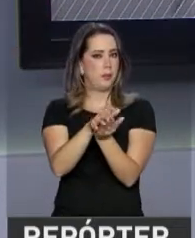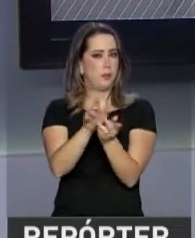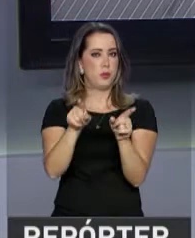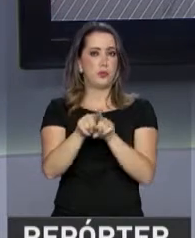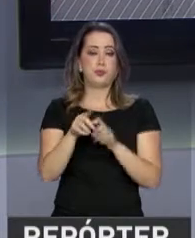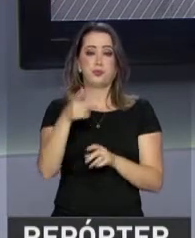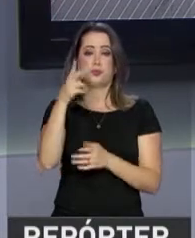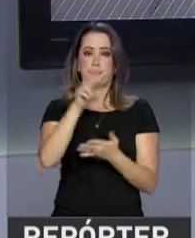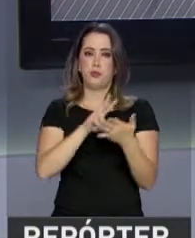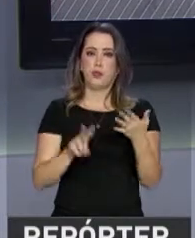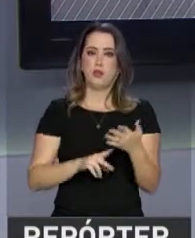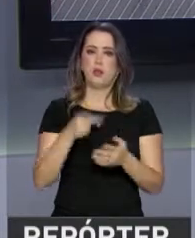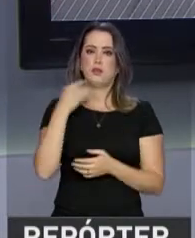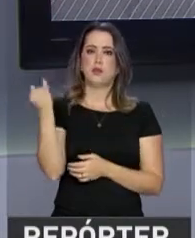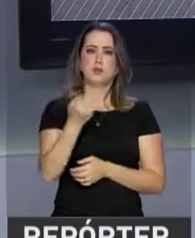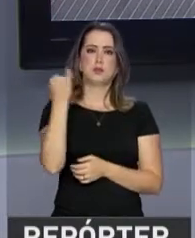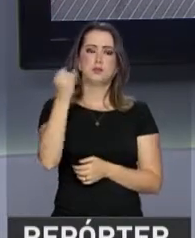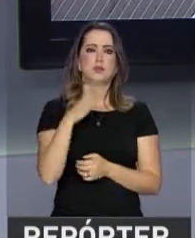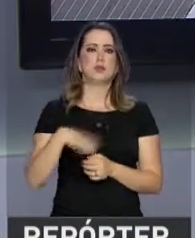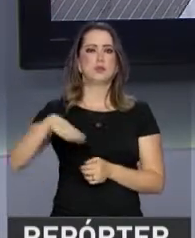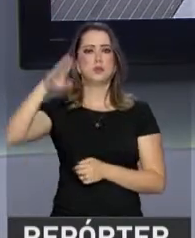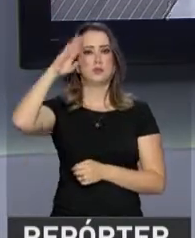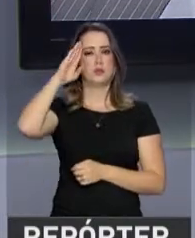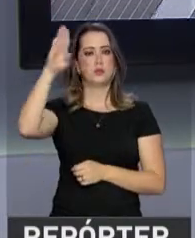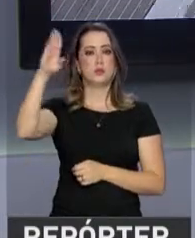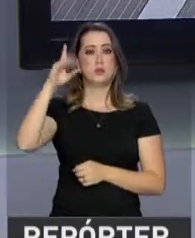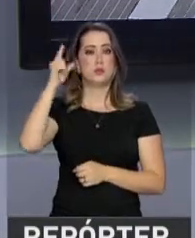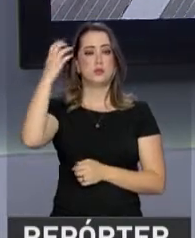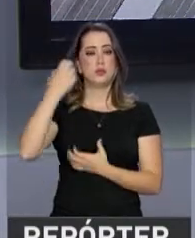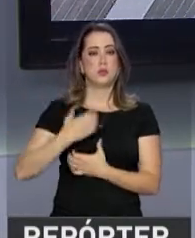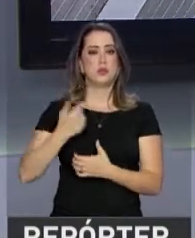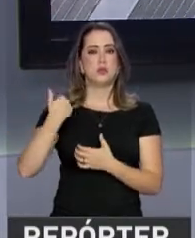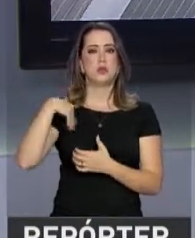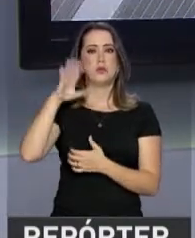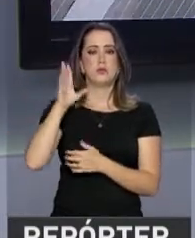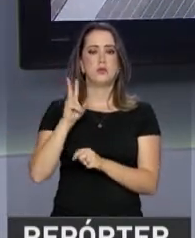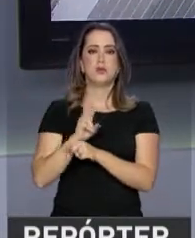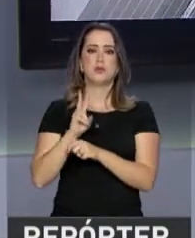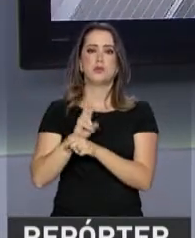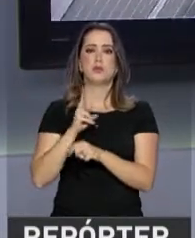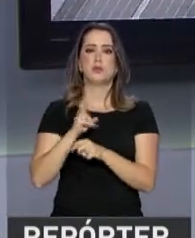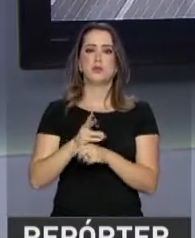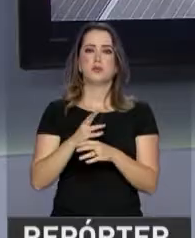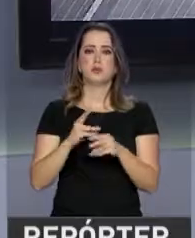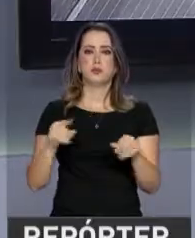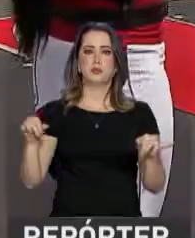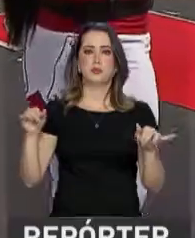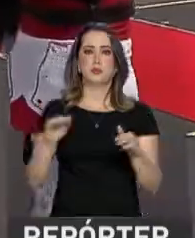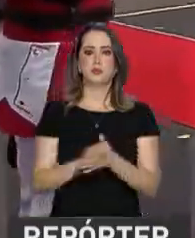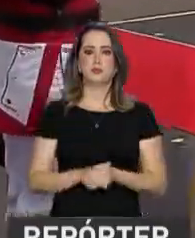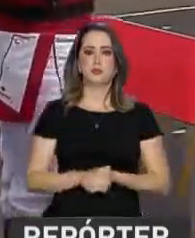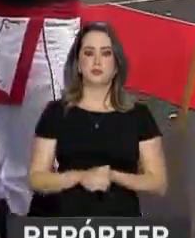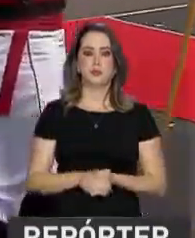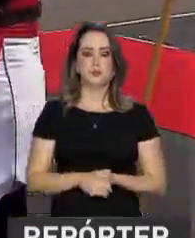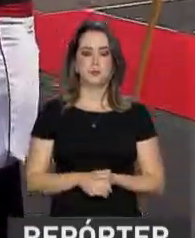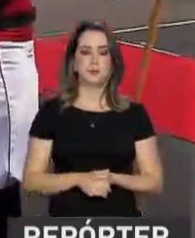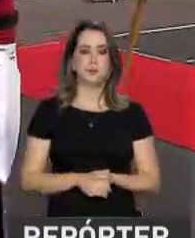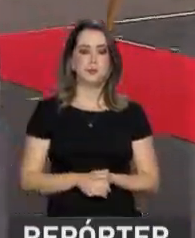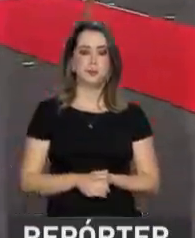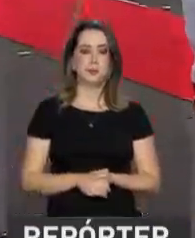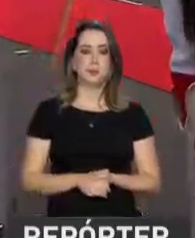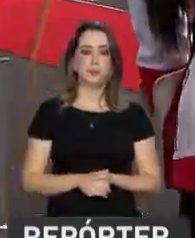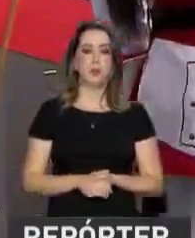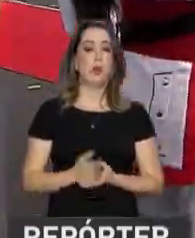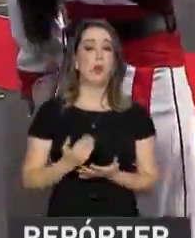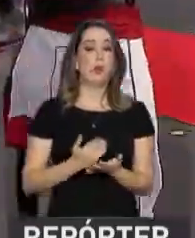durante a cerimônia, Temer destacou que o papel das Forças Armadas vai além da defesa do território. No início